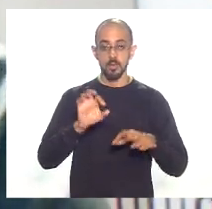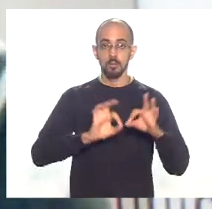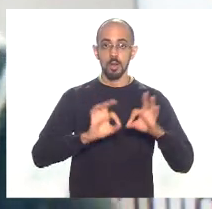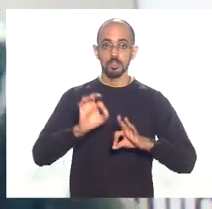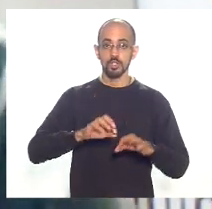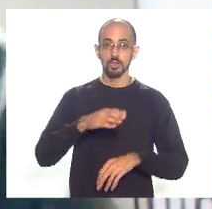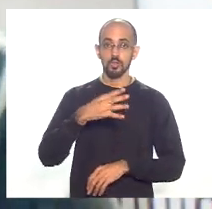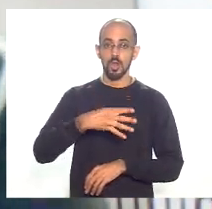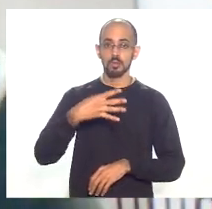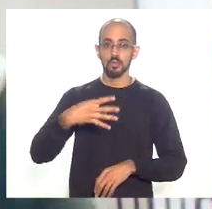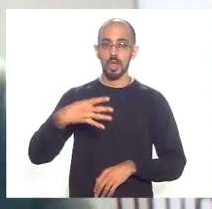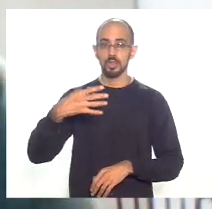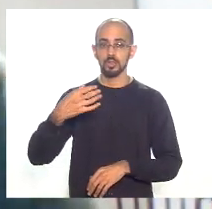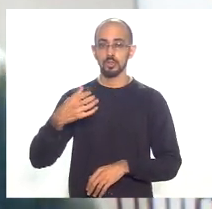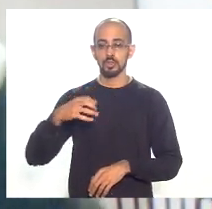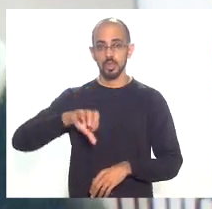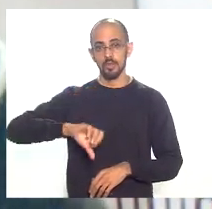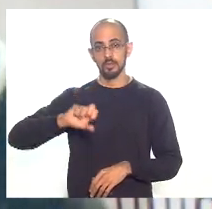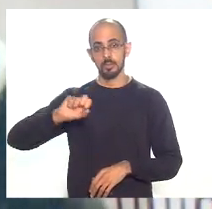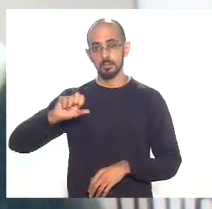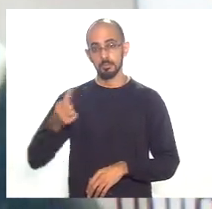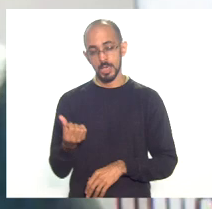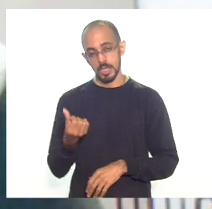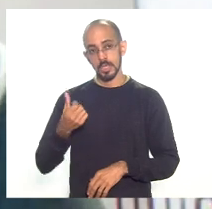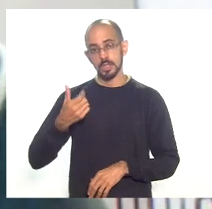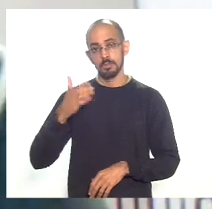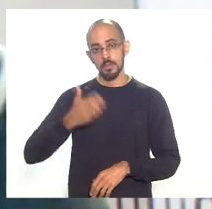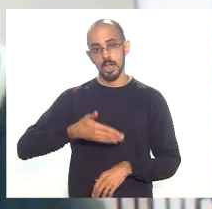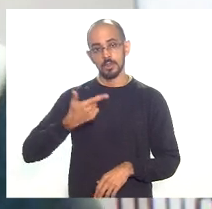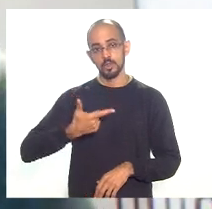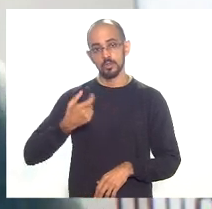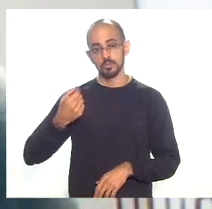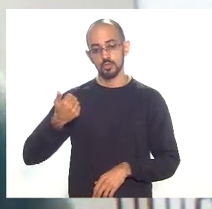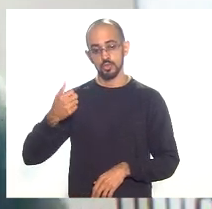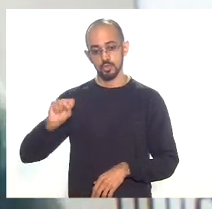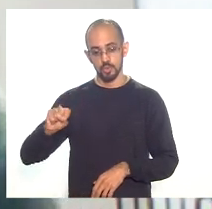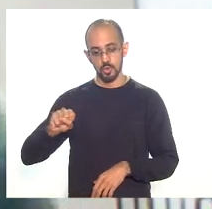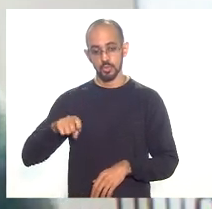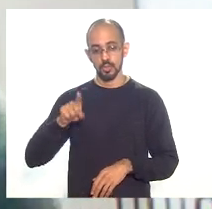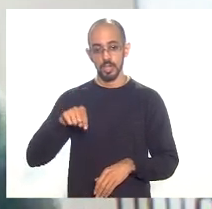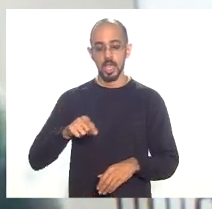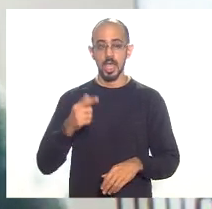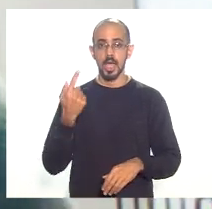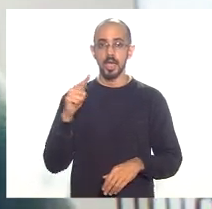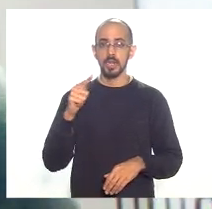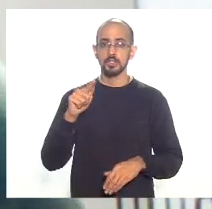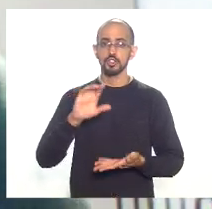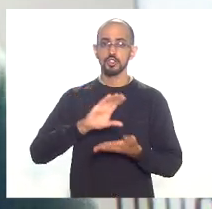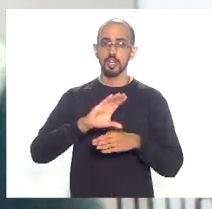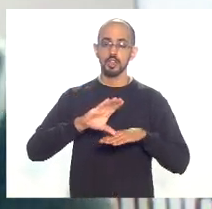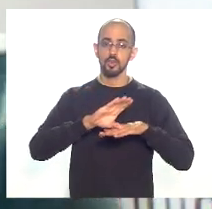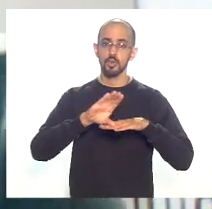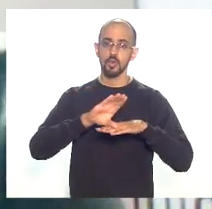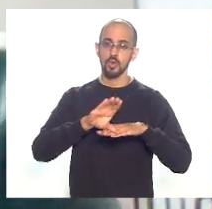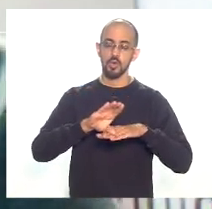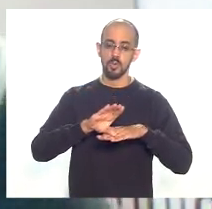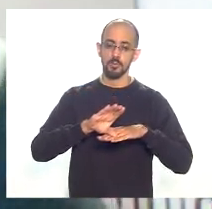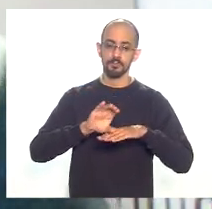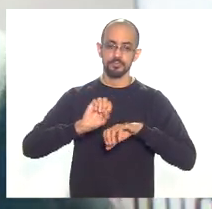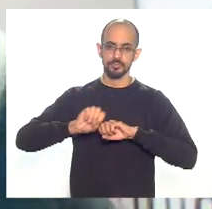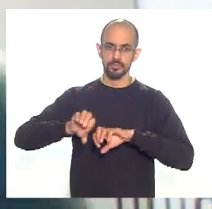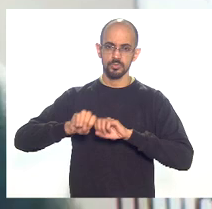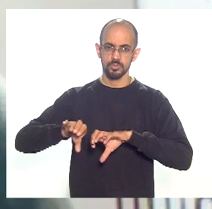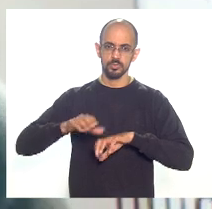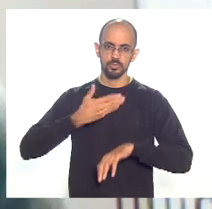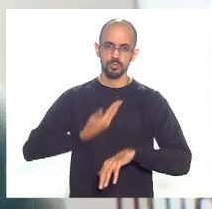96 2018 que dispõe sobre as garantias constitucionais no ambiente escolar nas redes de ensino público e